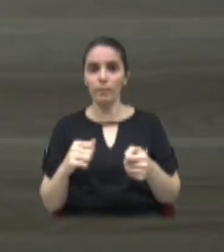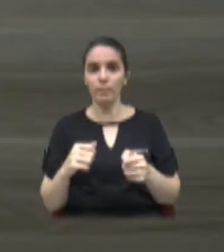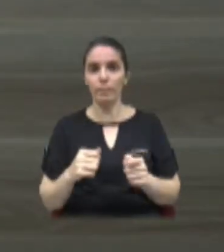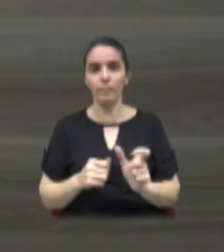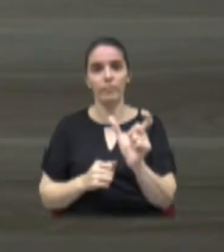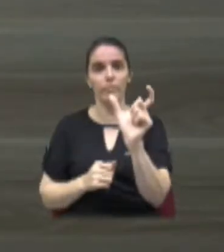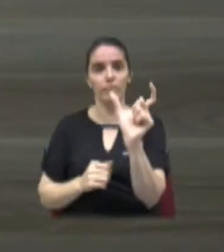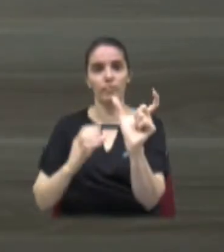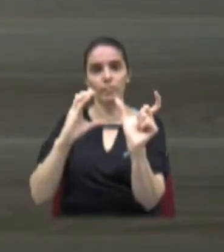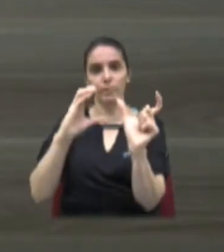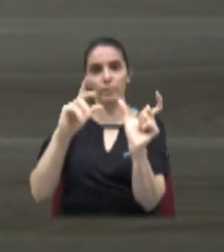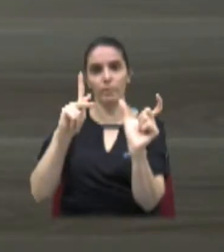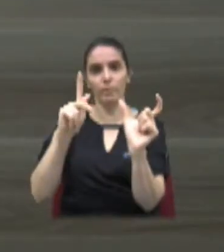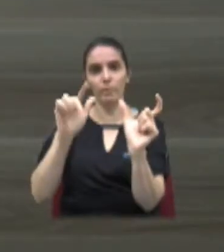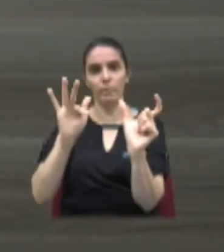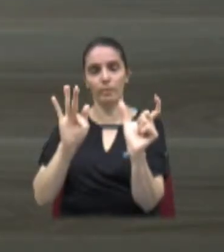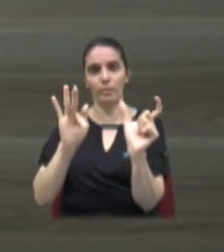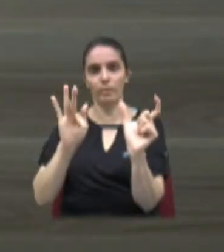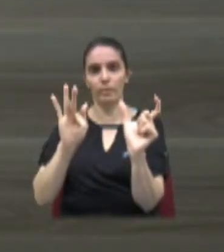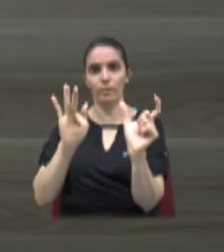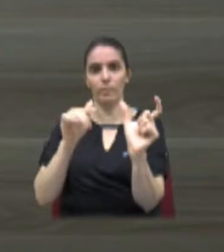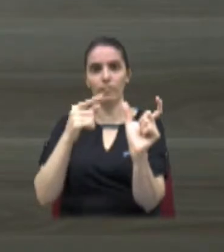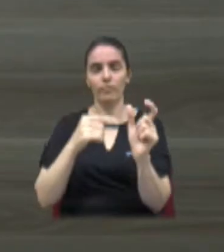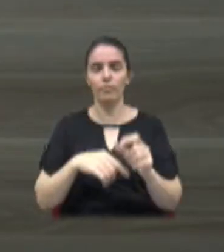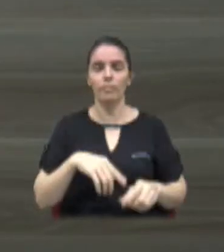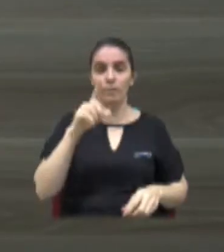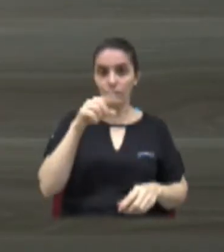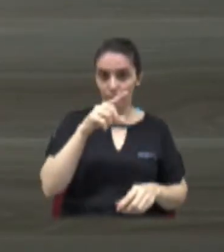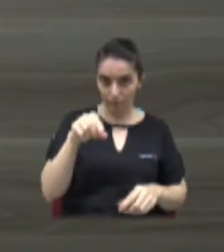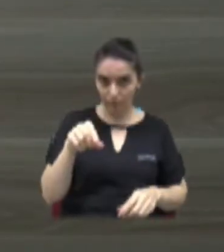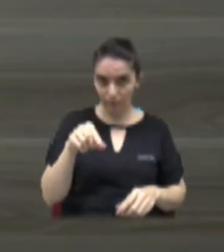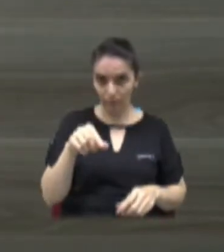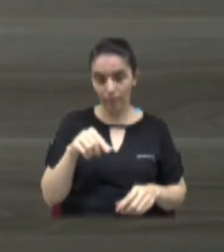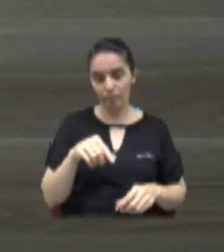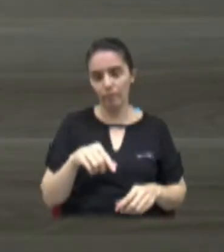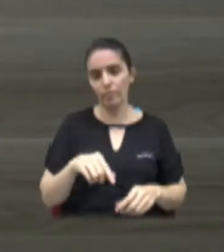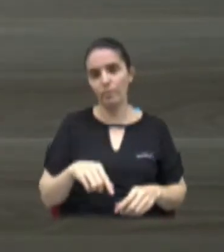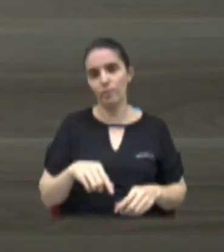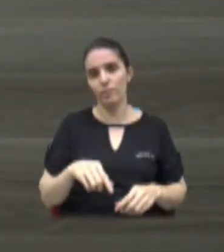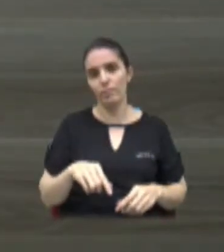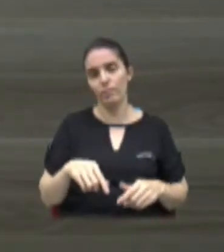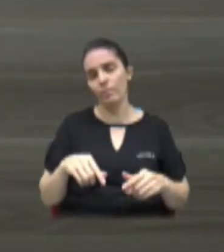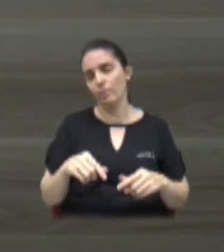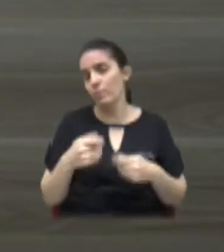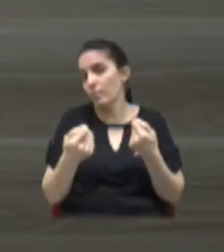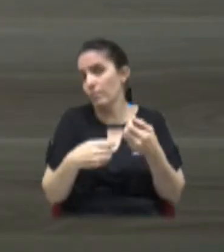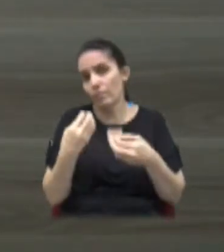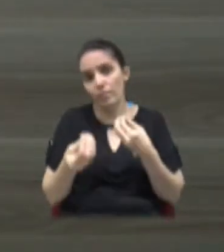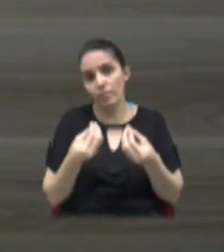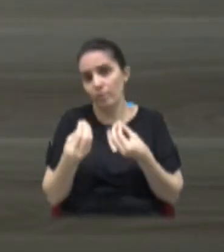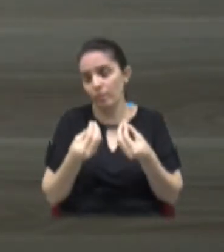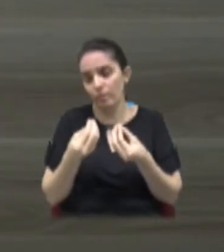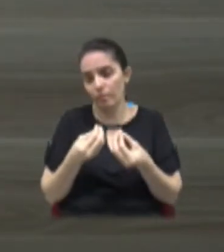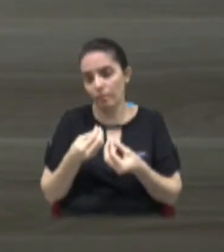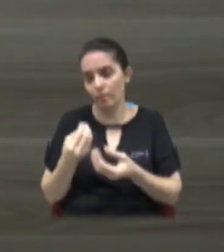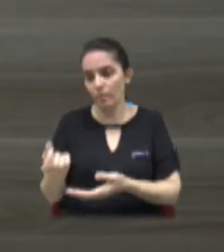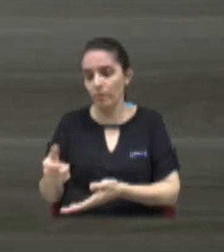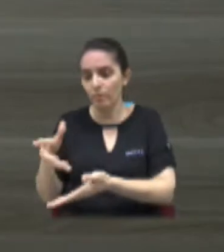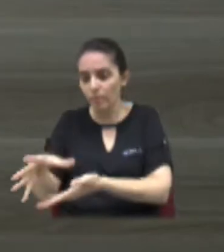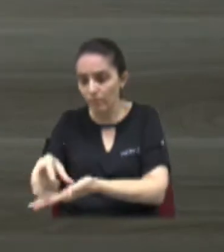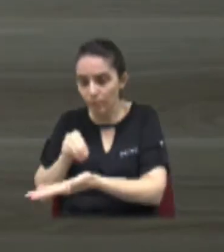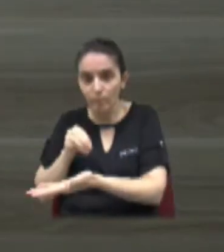transparência se faz necessária, principalmente para as pessoas começarem a ter, no mínimo, um pouquinho de esperança para voltar